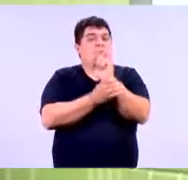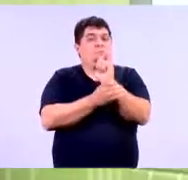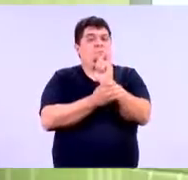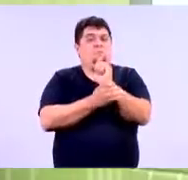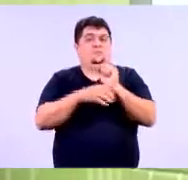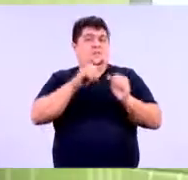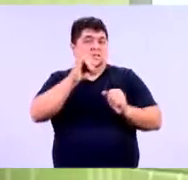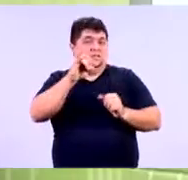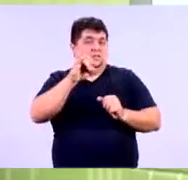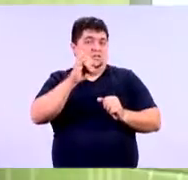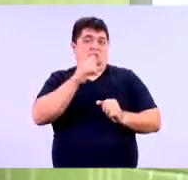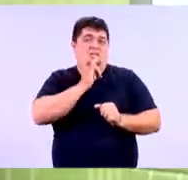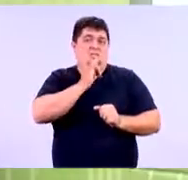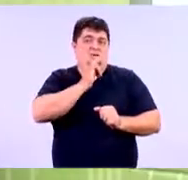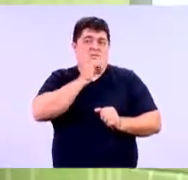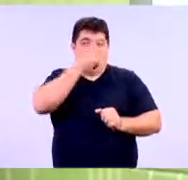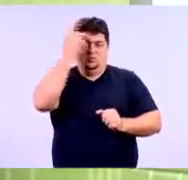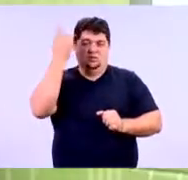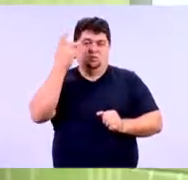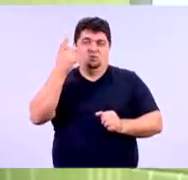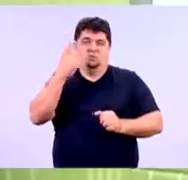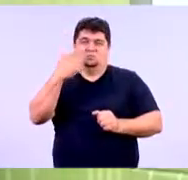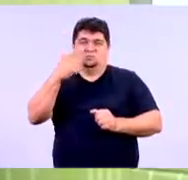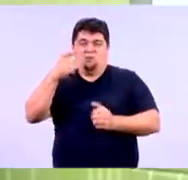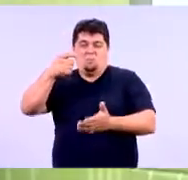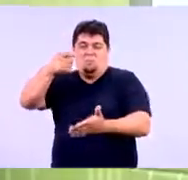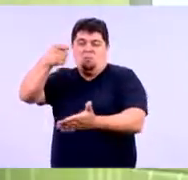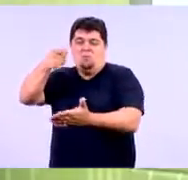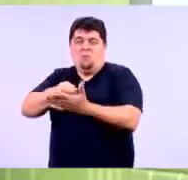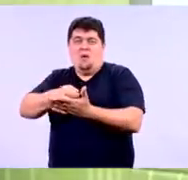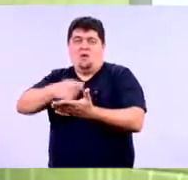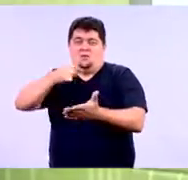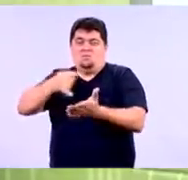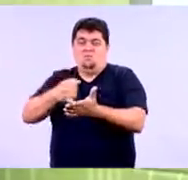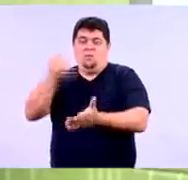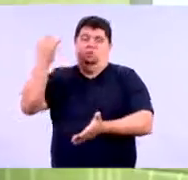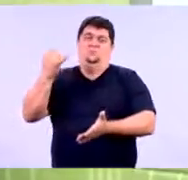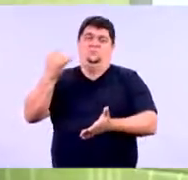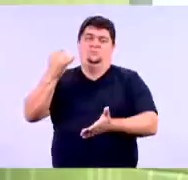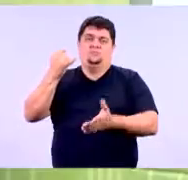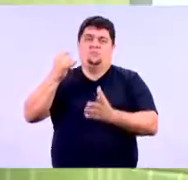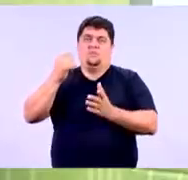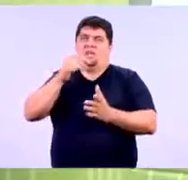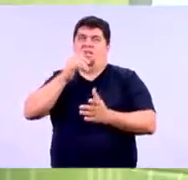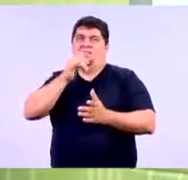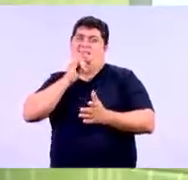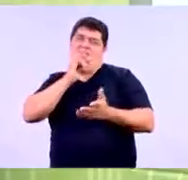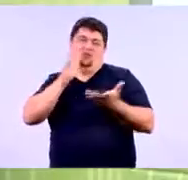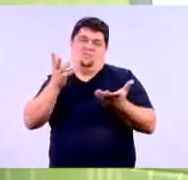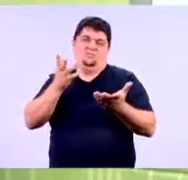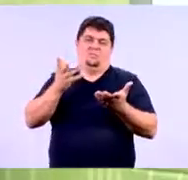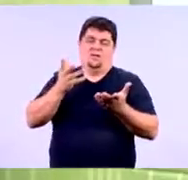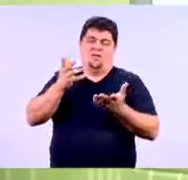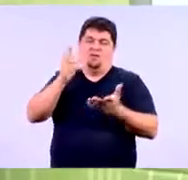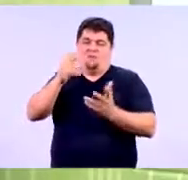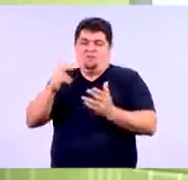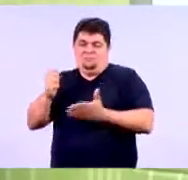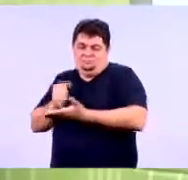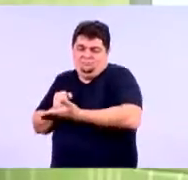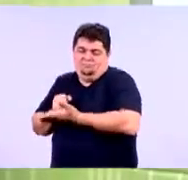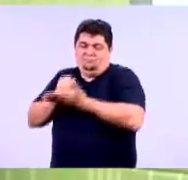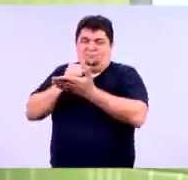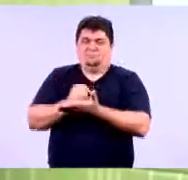que nós possamos arrecadar patrocínio. Seria, de certa forma, um patrocínio jurídico ou